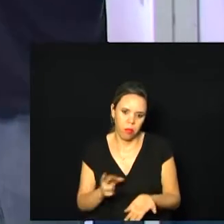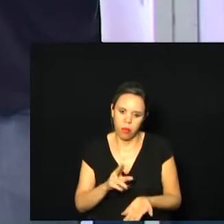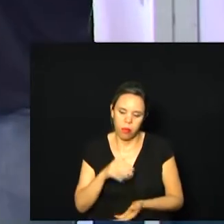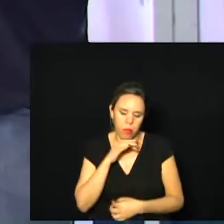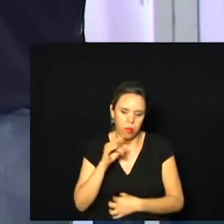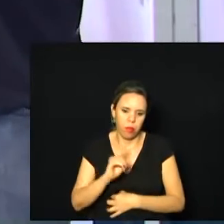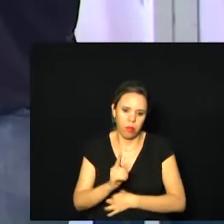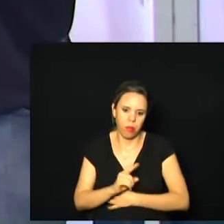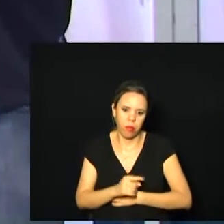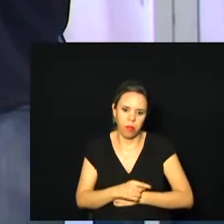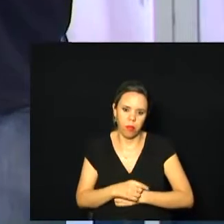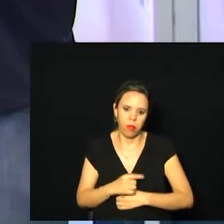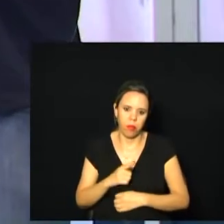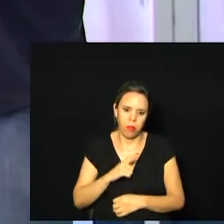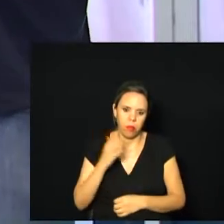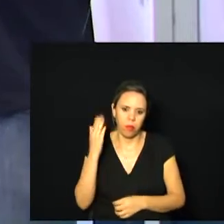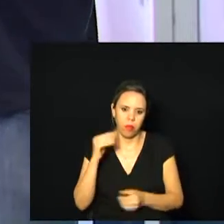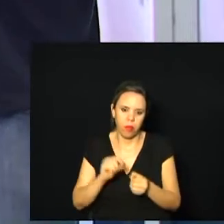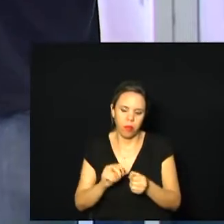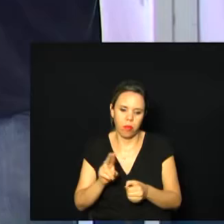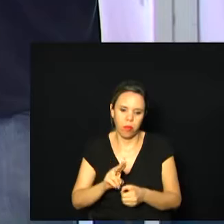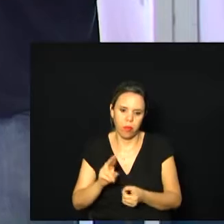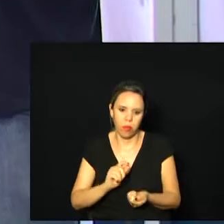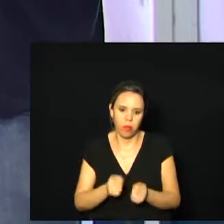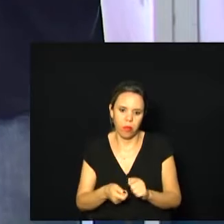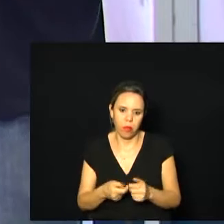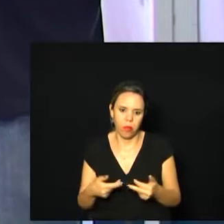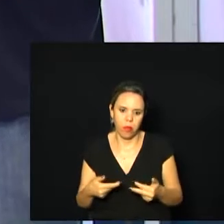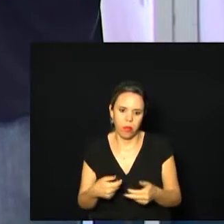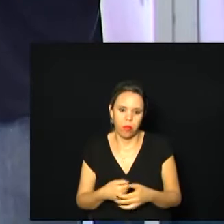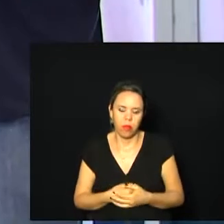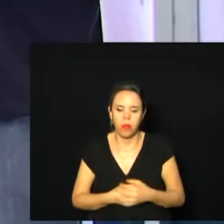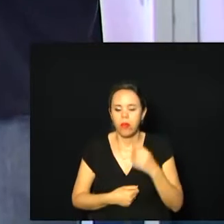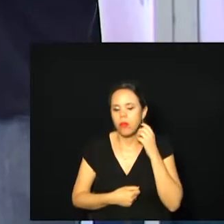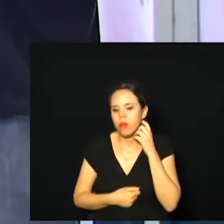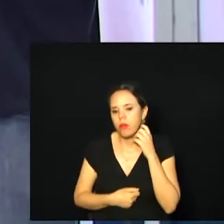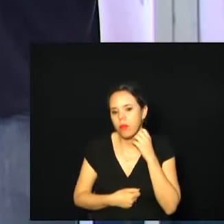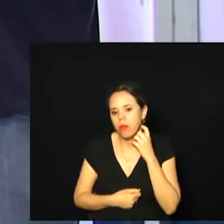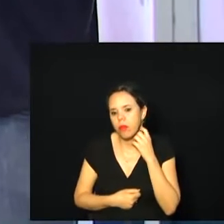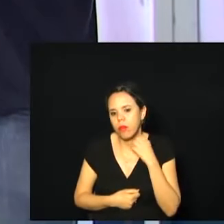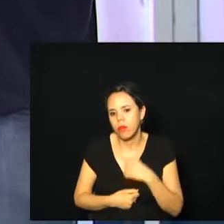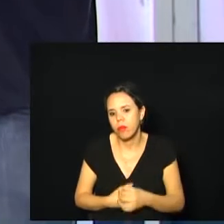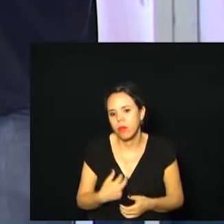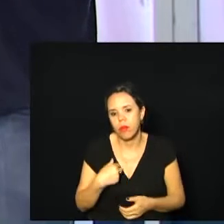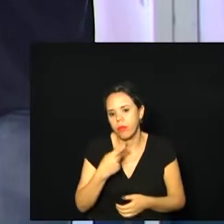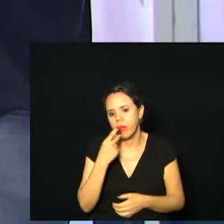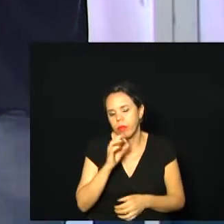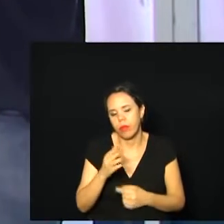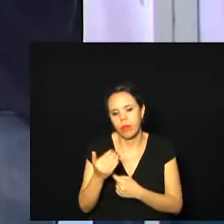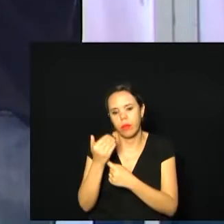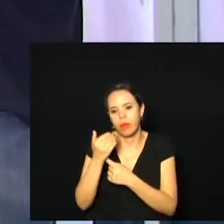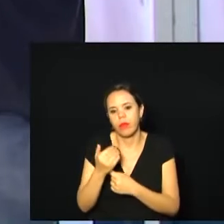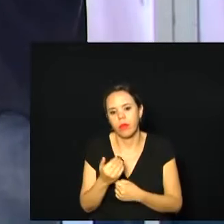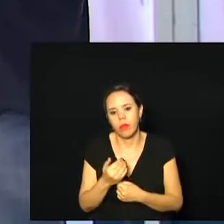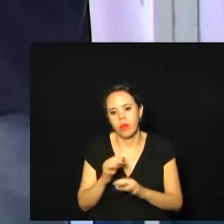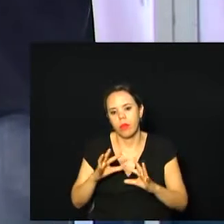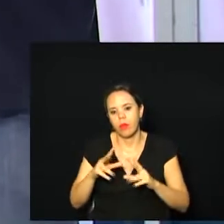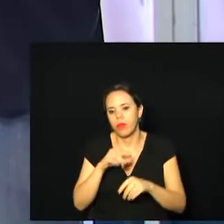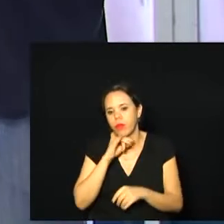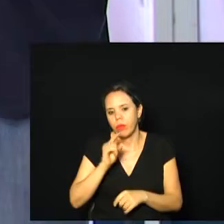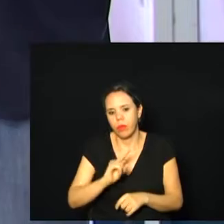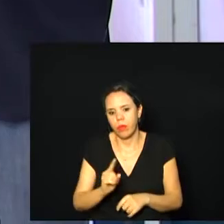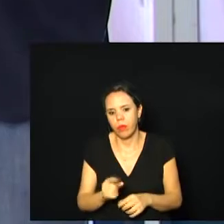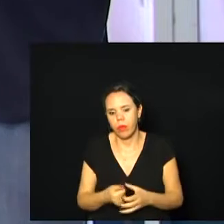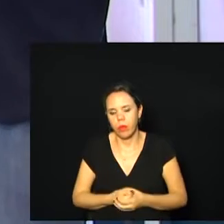ruim. A gente tem que saber fazer o uso adequado das coisas, né? Eu não posso dizer que a tecnologia seja de todo ruim.